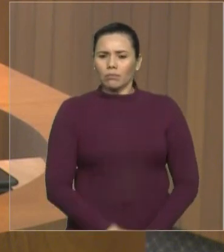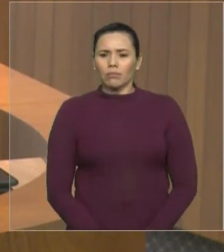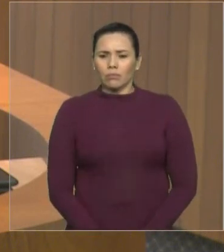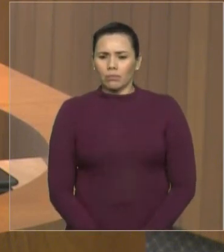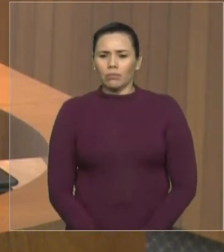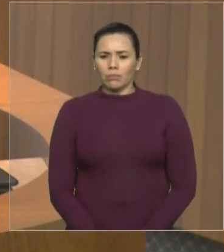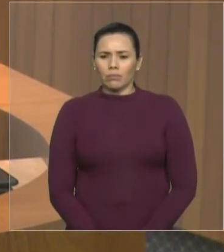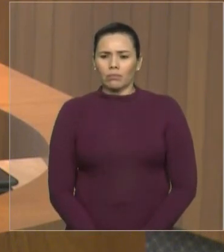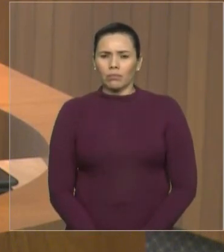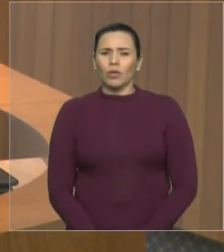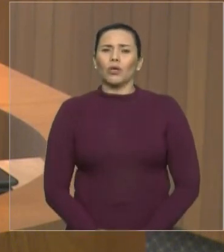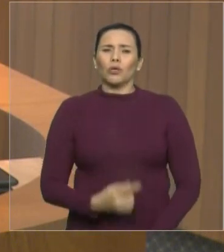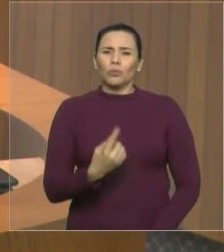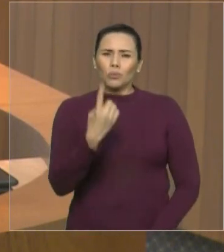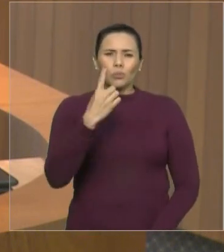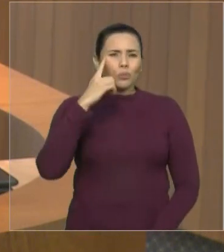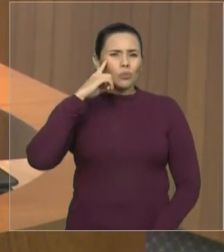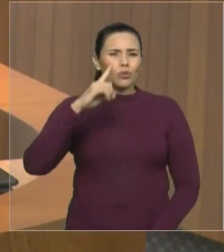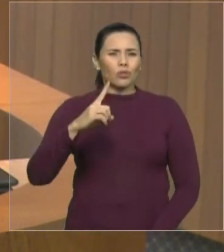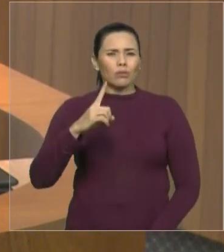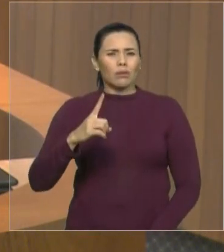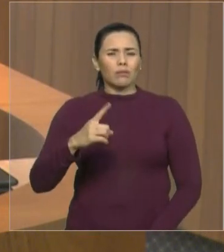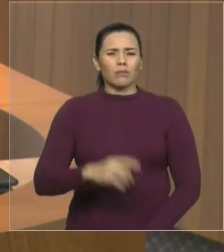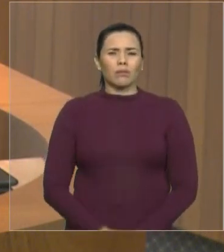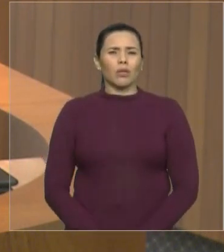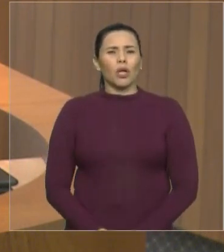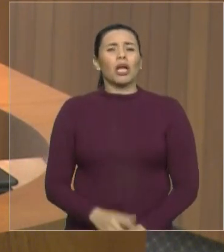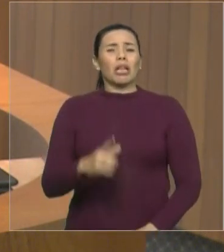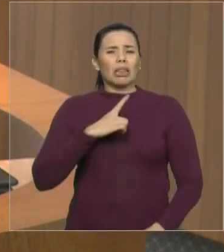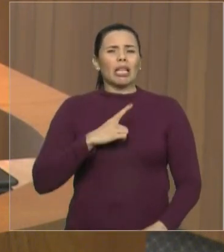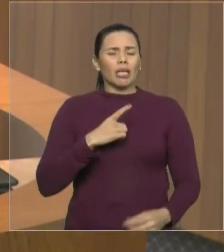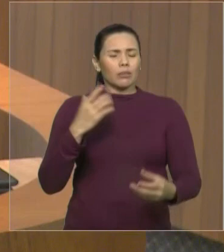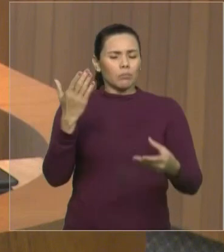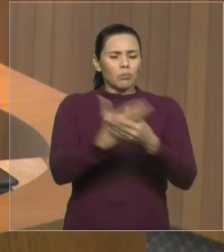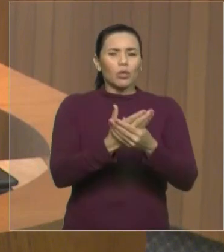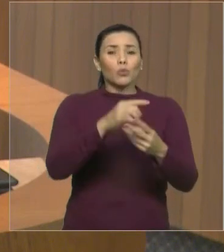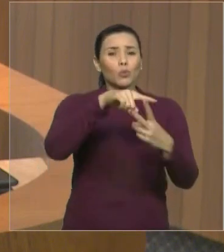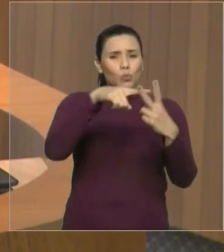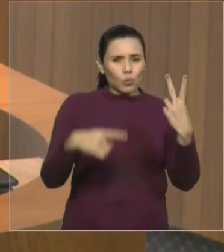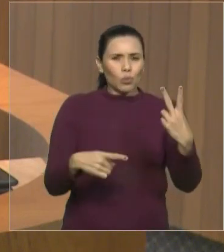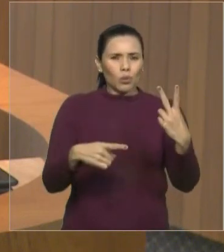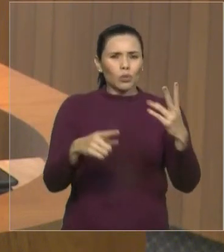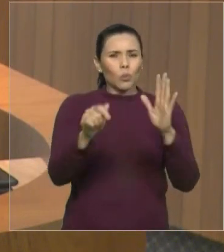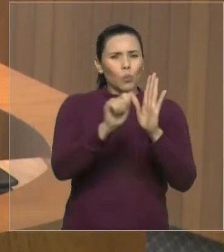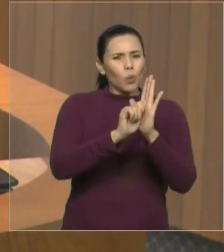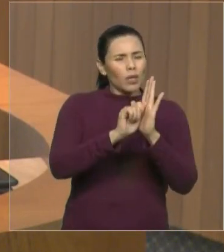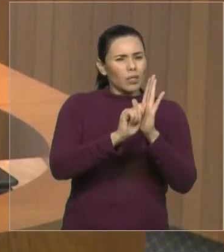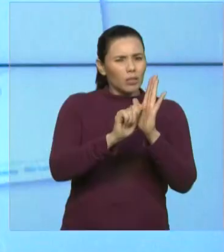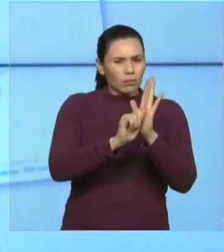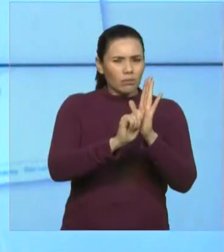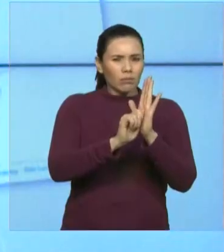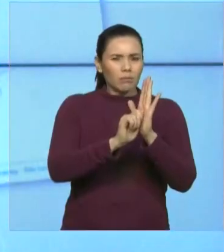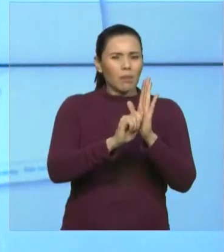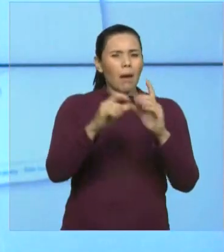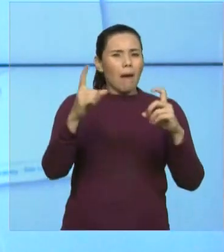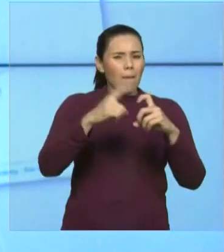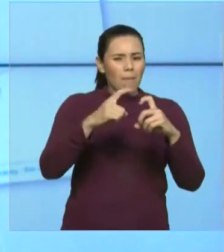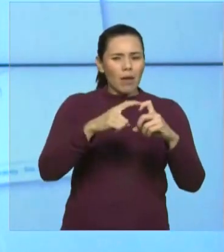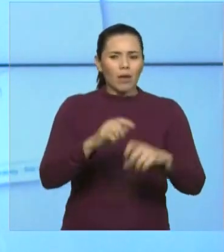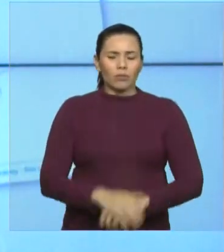doença. Está aqui, ó, 13 de novembro de 2017. O próximo aqui, ó, 13 de